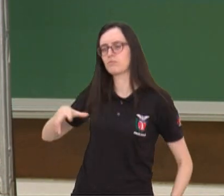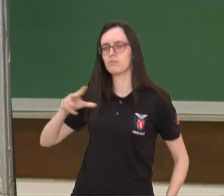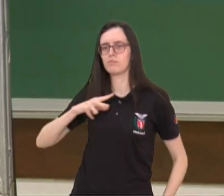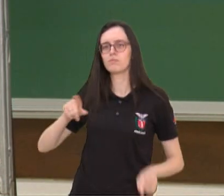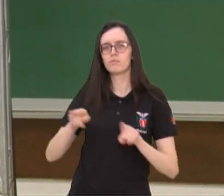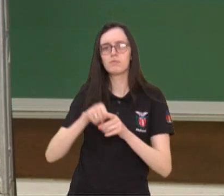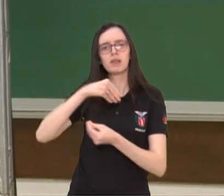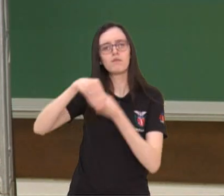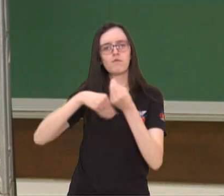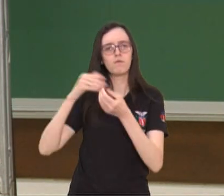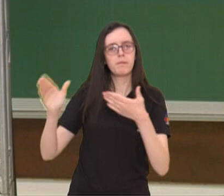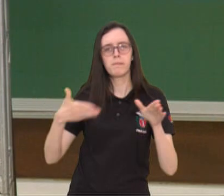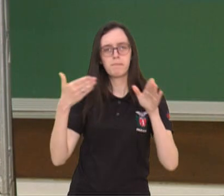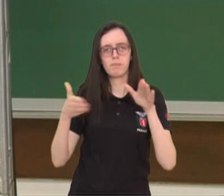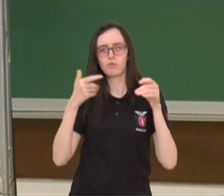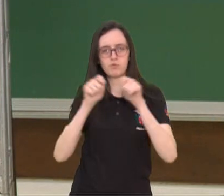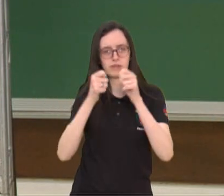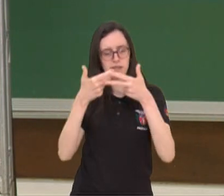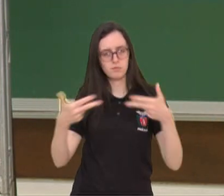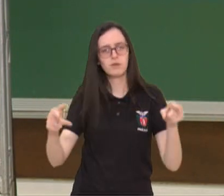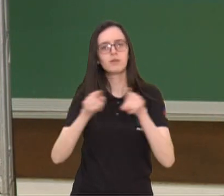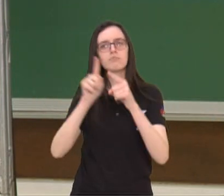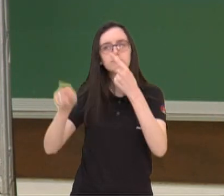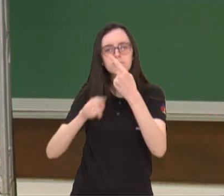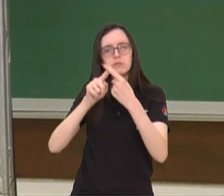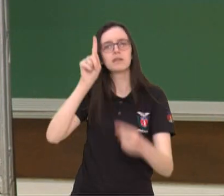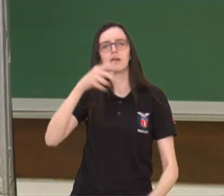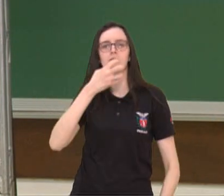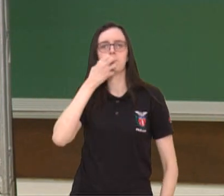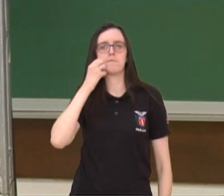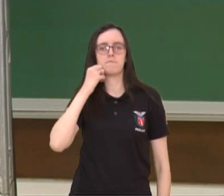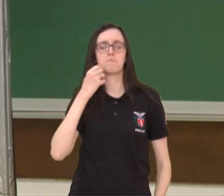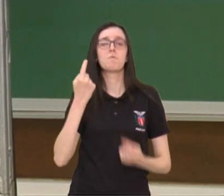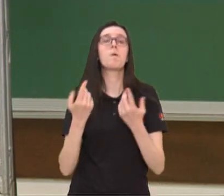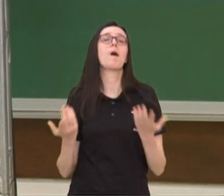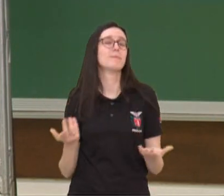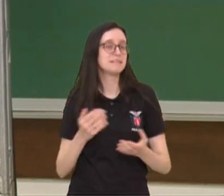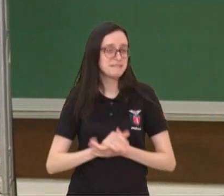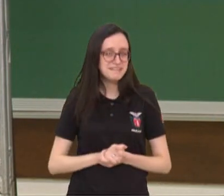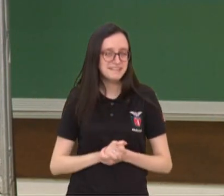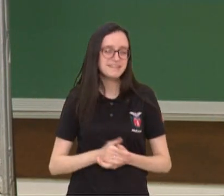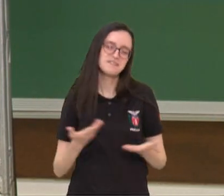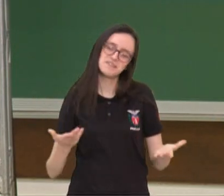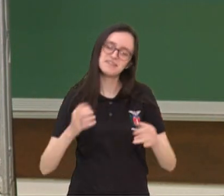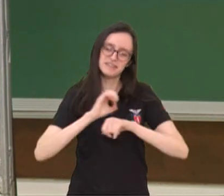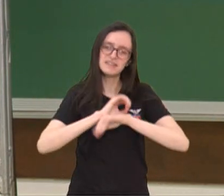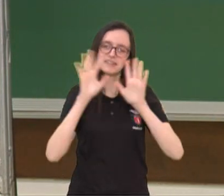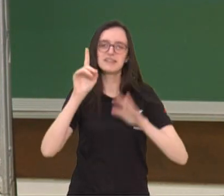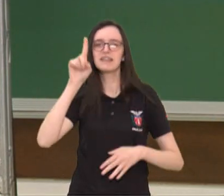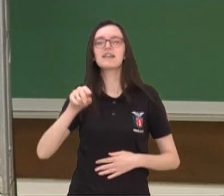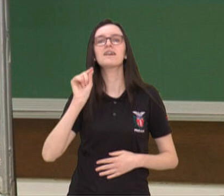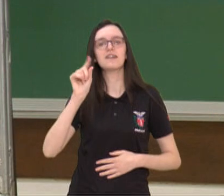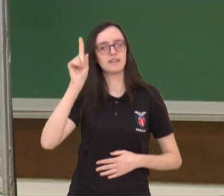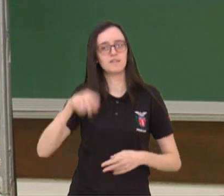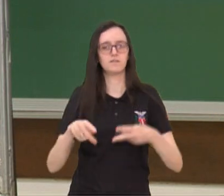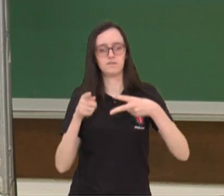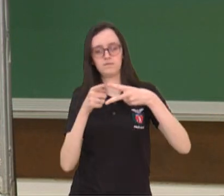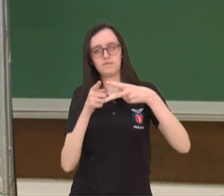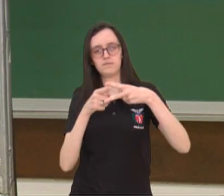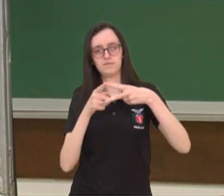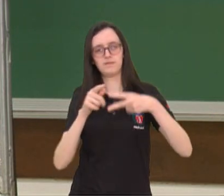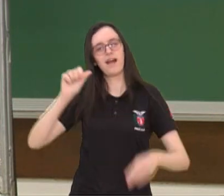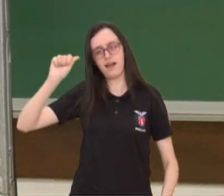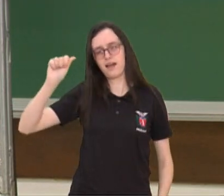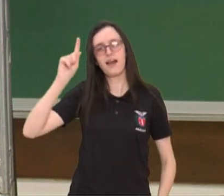de produção e que visa o que? O lucro. Qual que pode ser? Evidentemente que é a